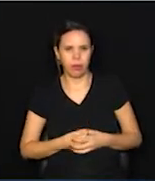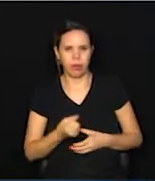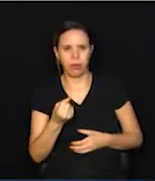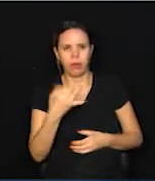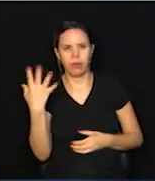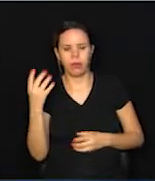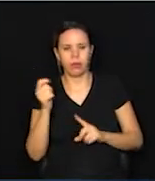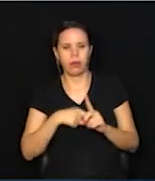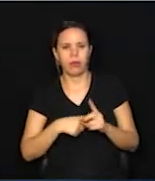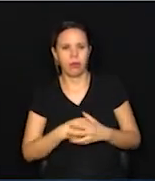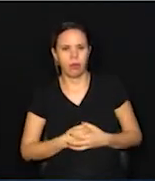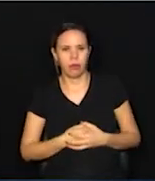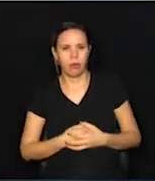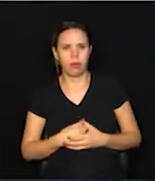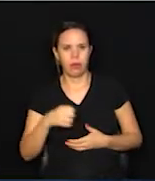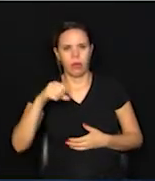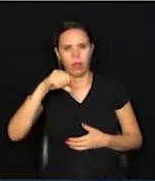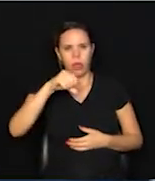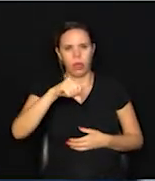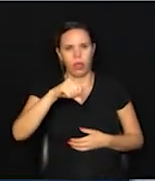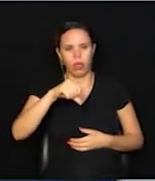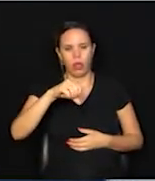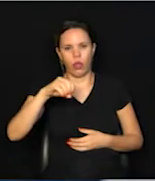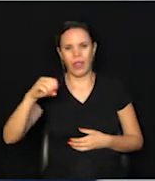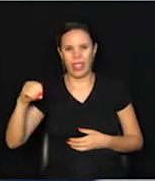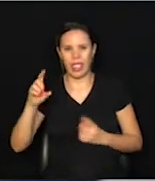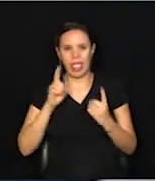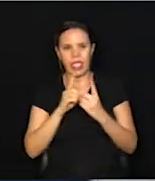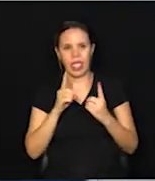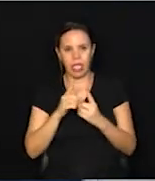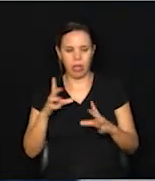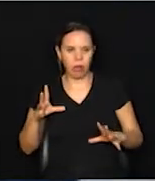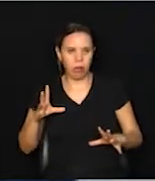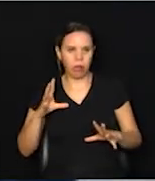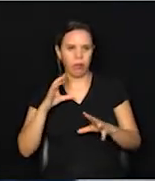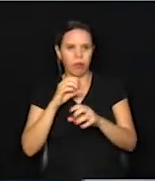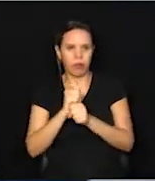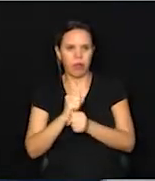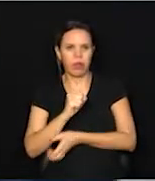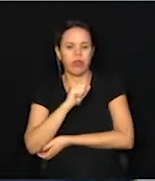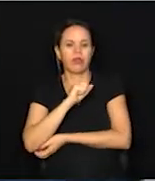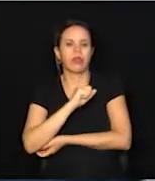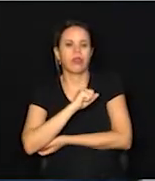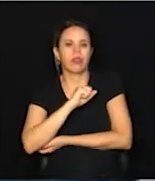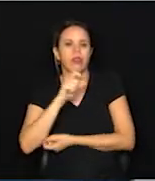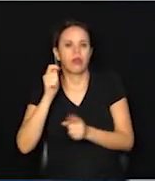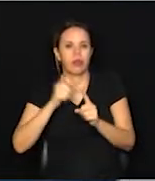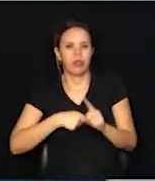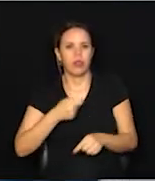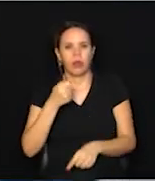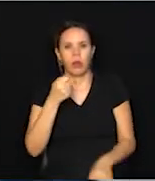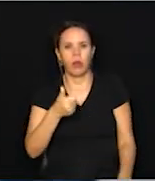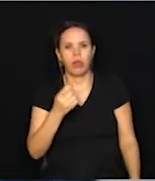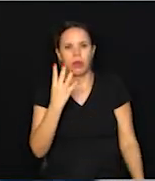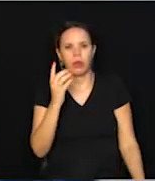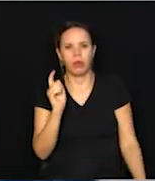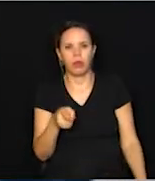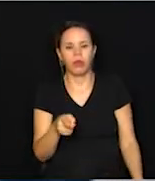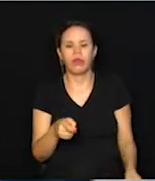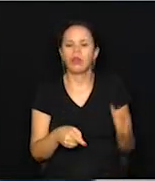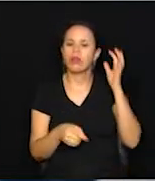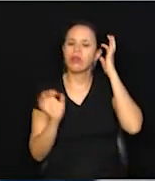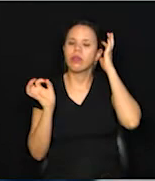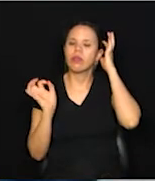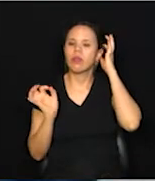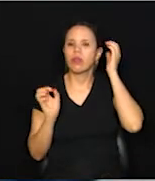mês para 900 atendimentos cumulativos, enquanto que no mês anterior estava com quase 4 mil. Então, com